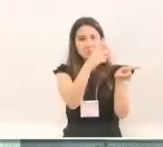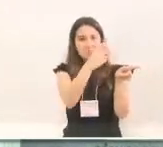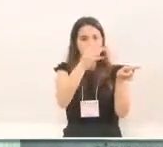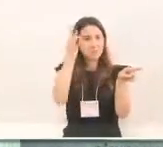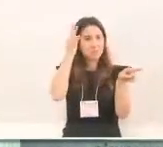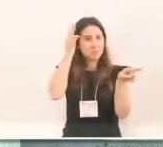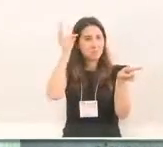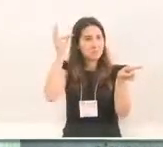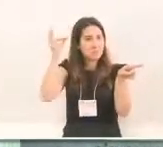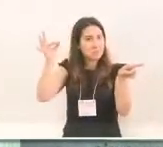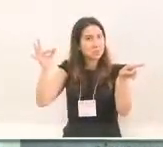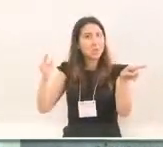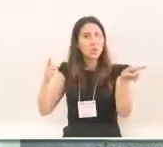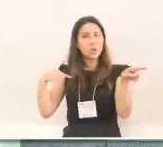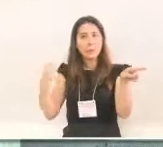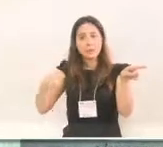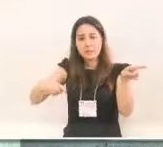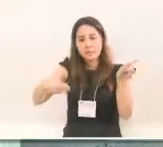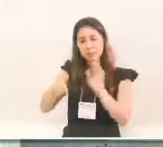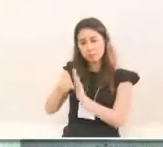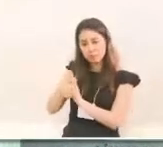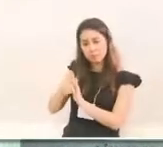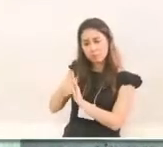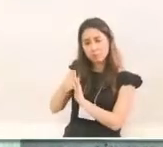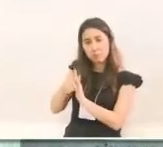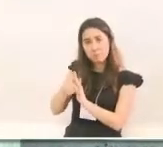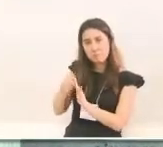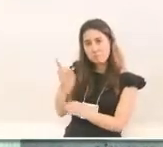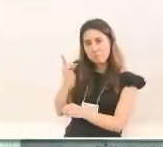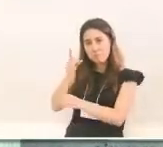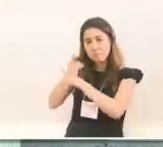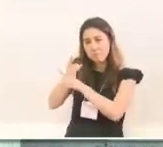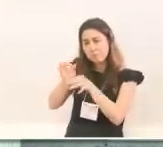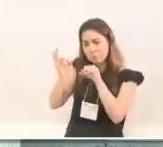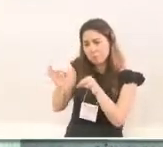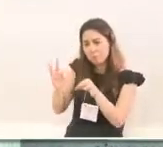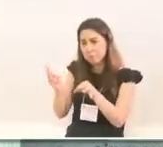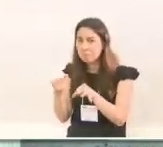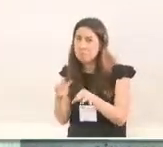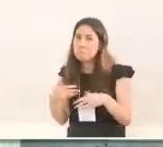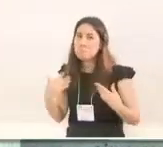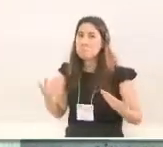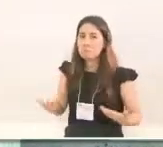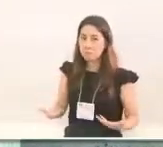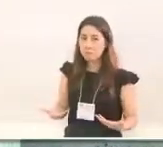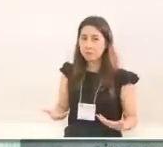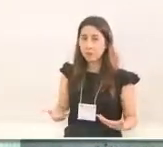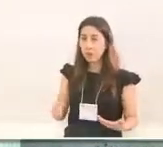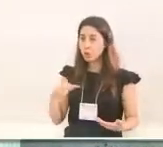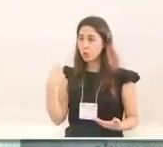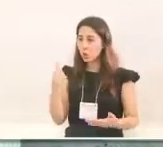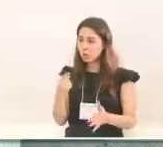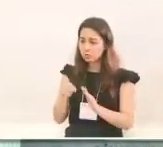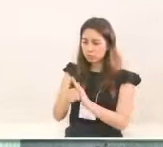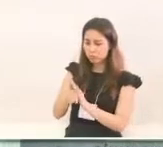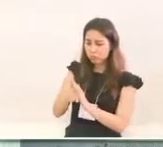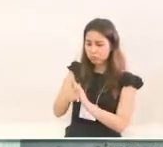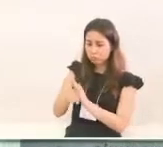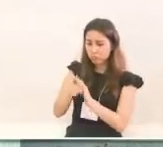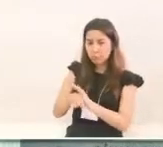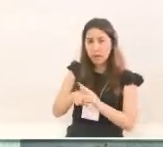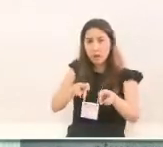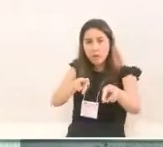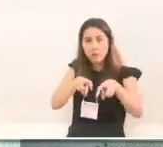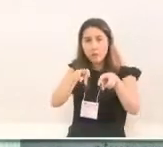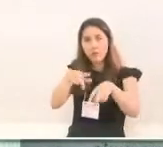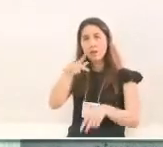para confirmá lá porque estudando um pouco sobre a fazenda paraíso inclusive eu tenho no meu livro nos